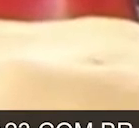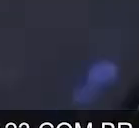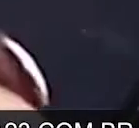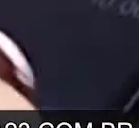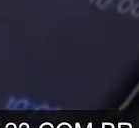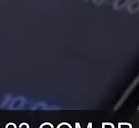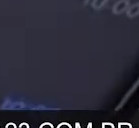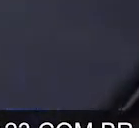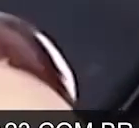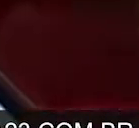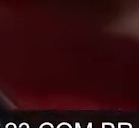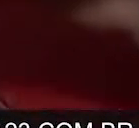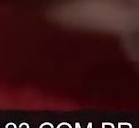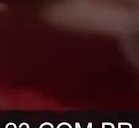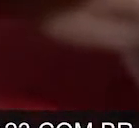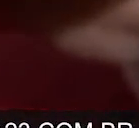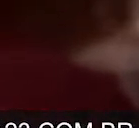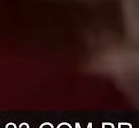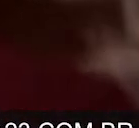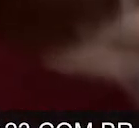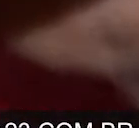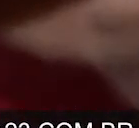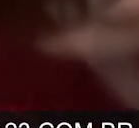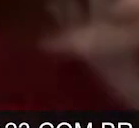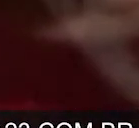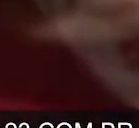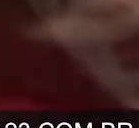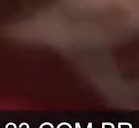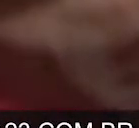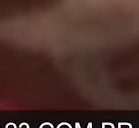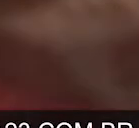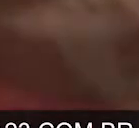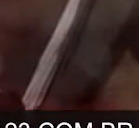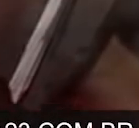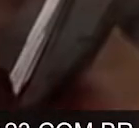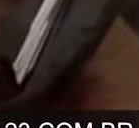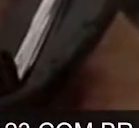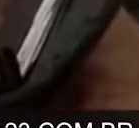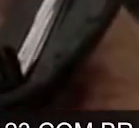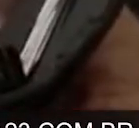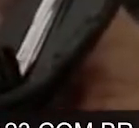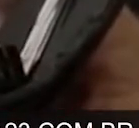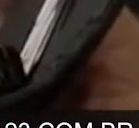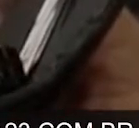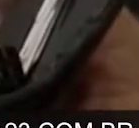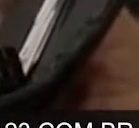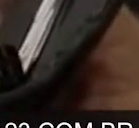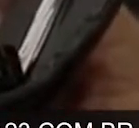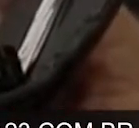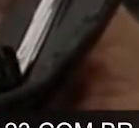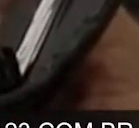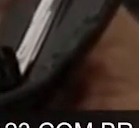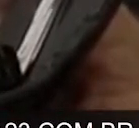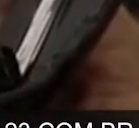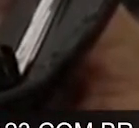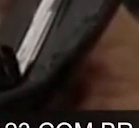exatamente de olho nesses perfis que tem aí esse segmento empresarial. Isso causa um